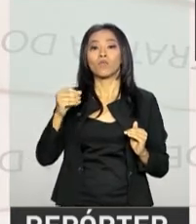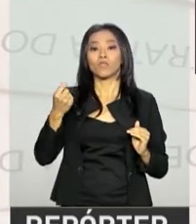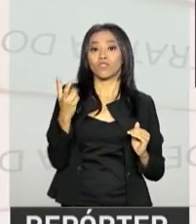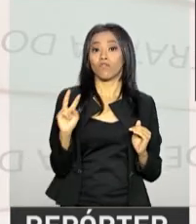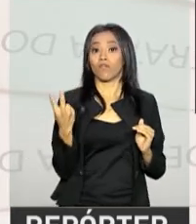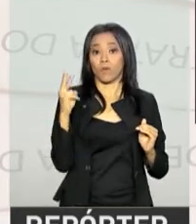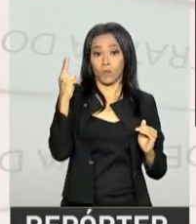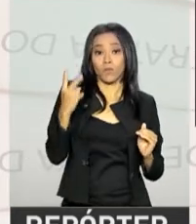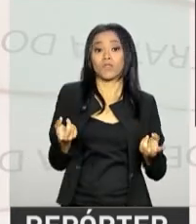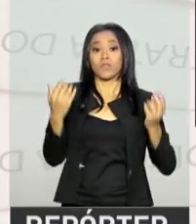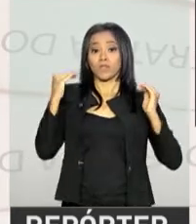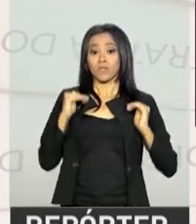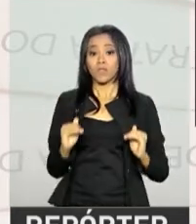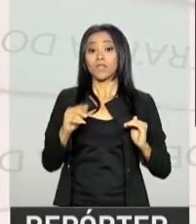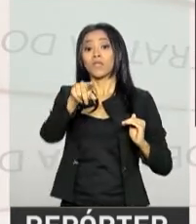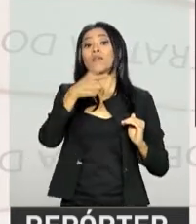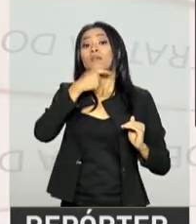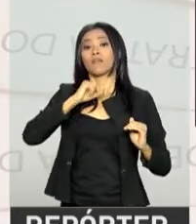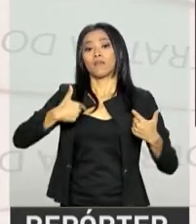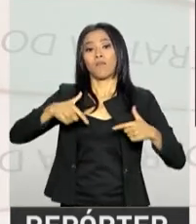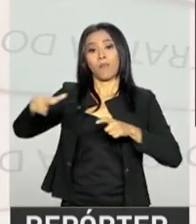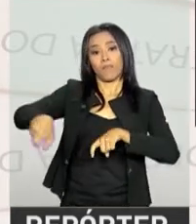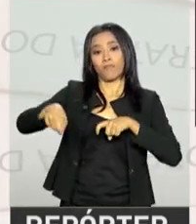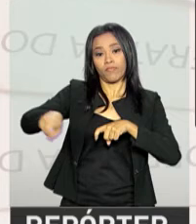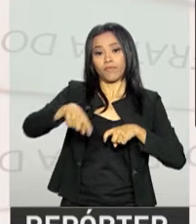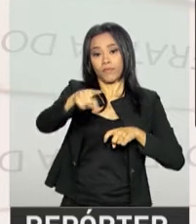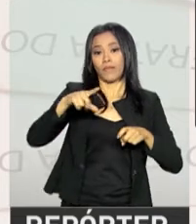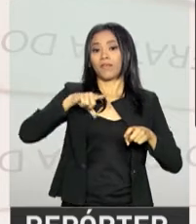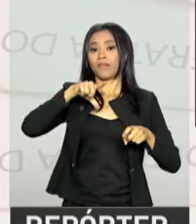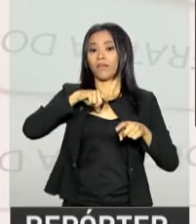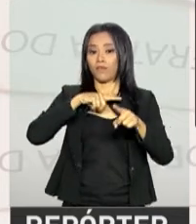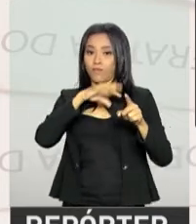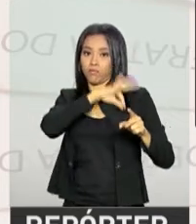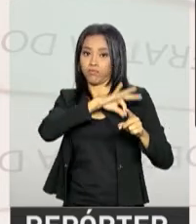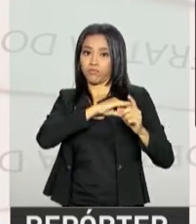Produtores rurais com receita bruta anual superior a